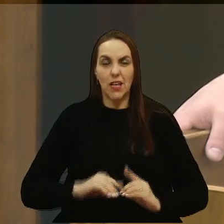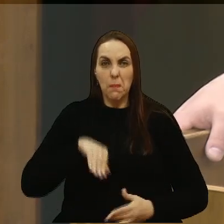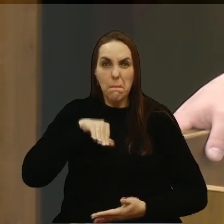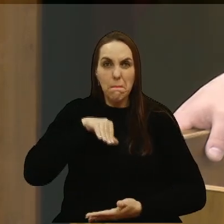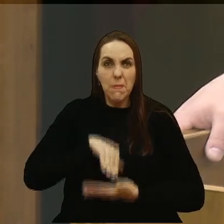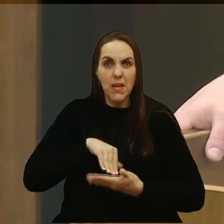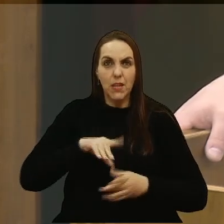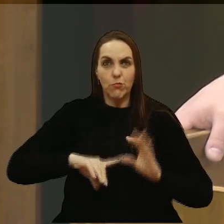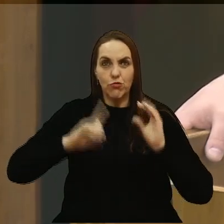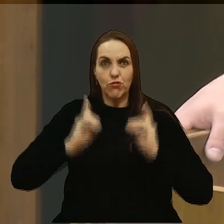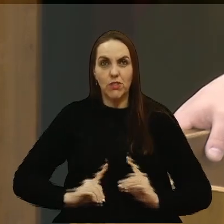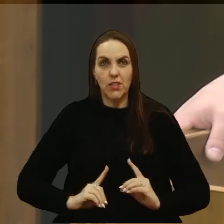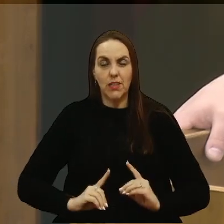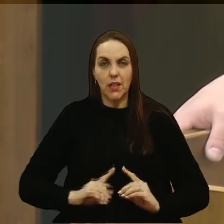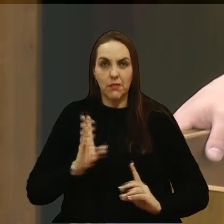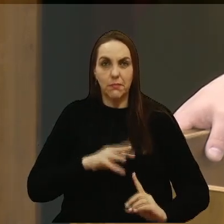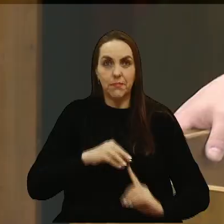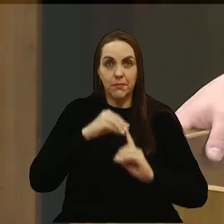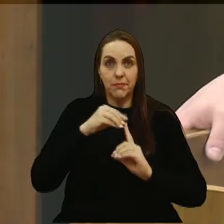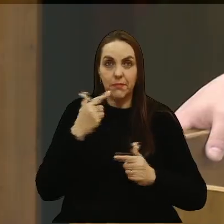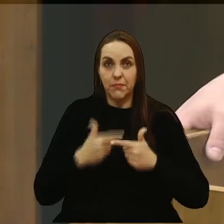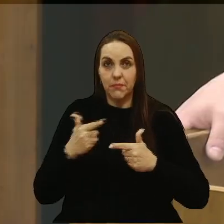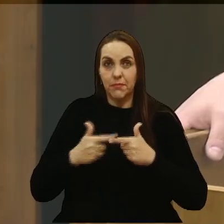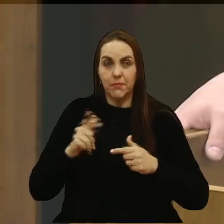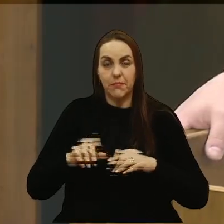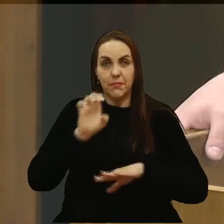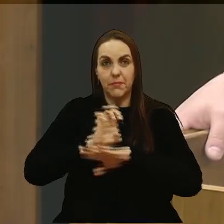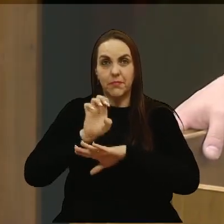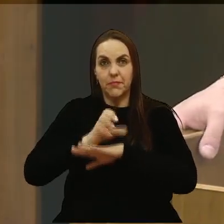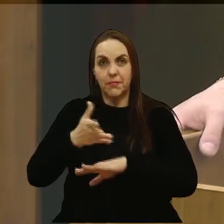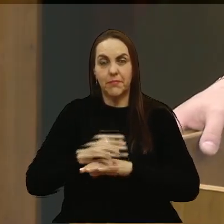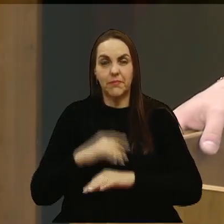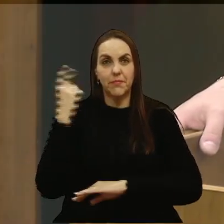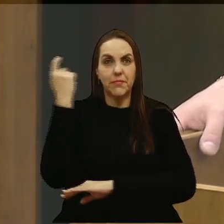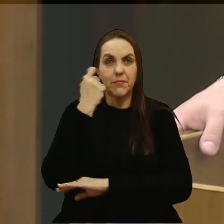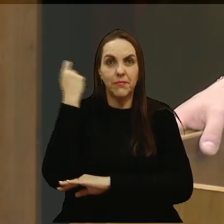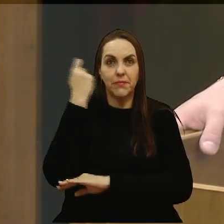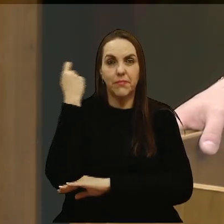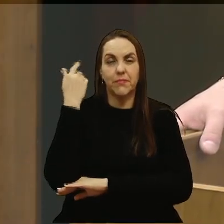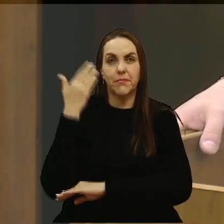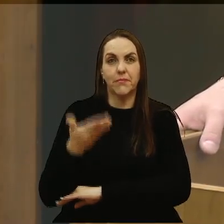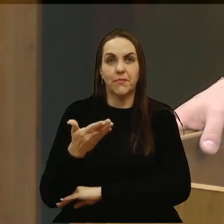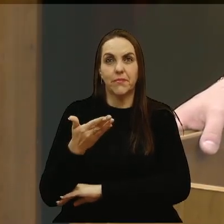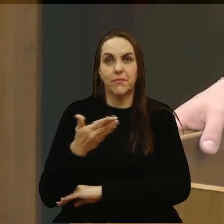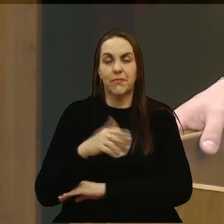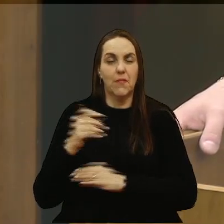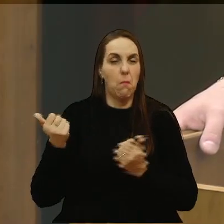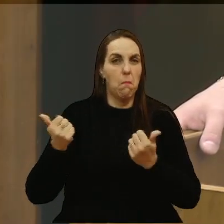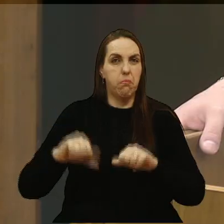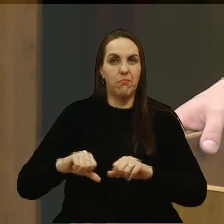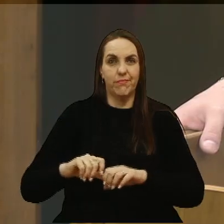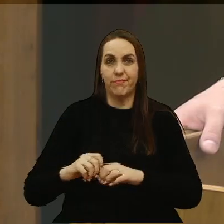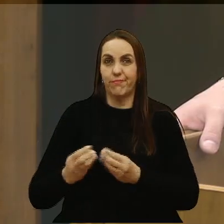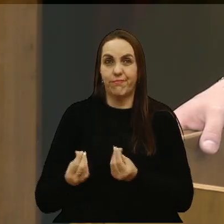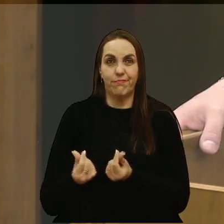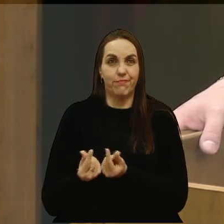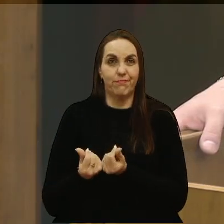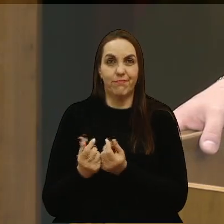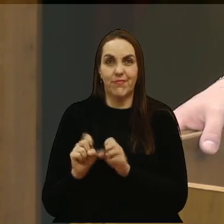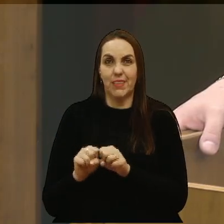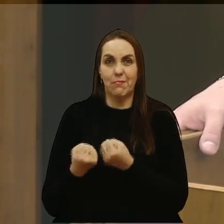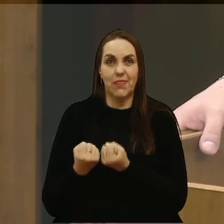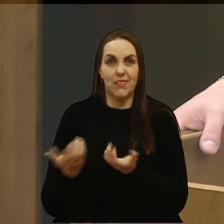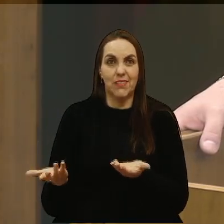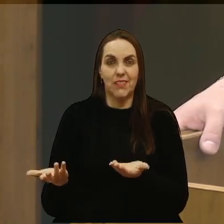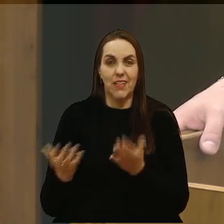dignidade. Priorizem os problemas do Estado. O Rio Grande do Sul está falido. Está falido.